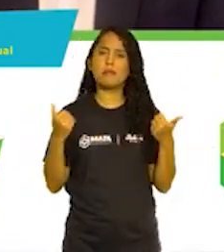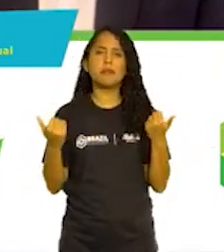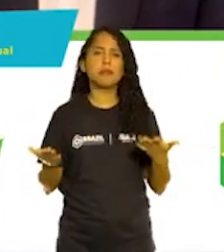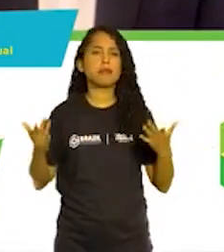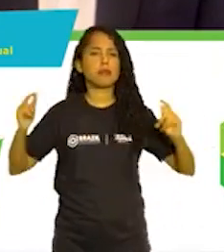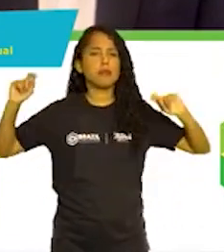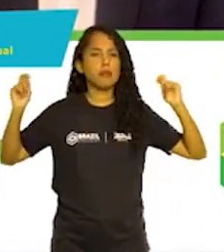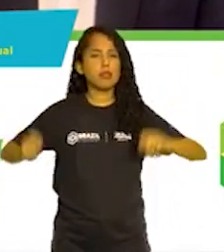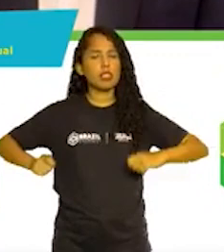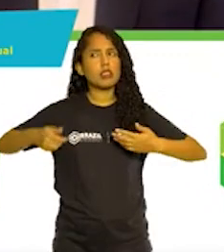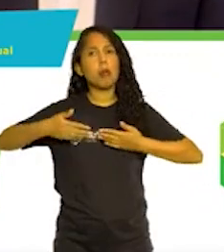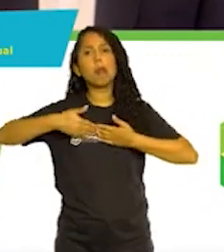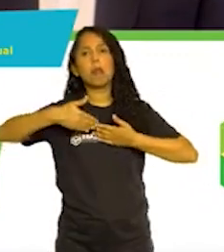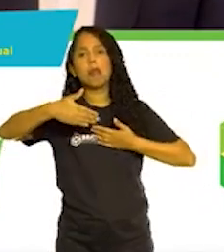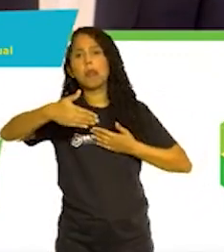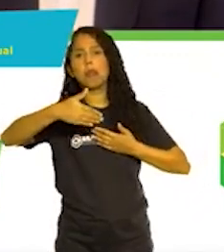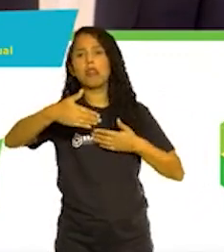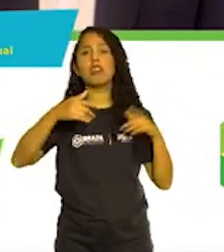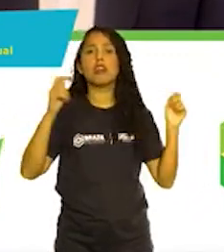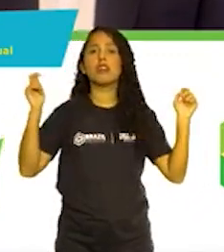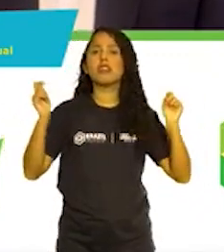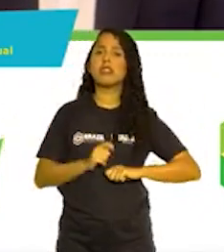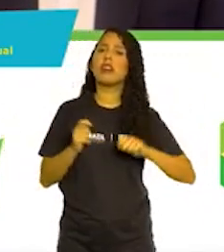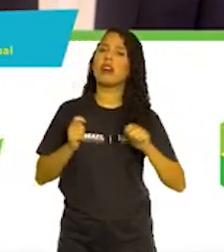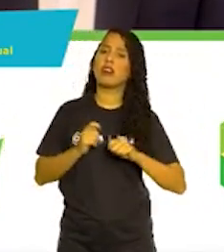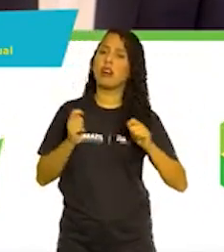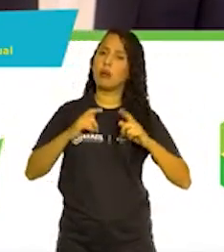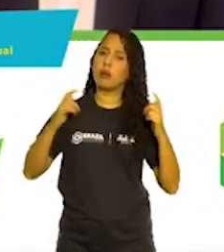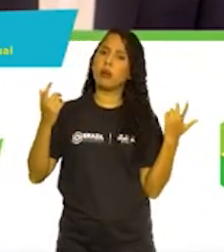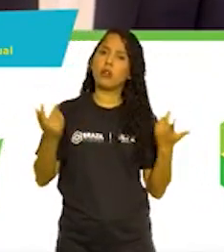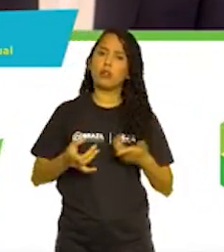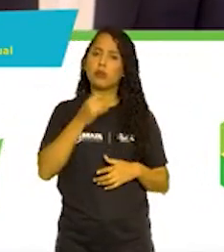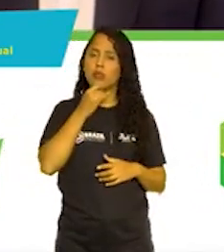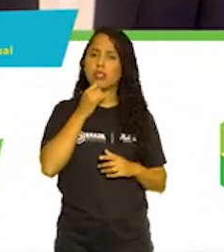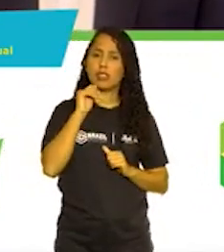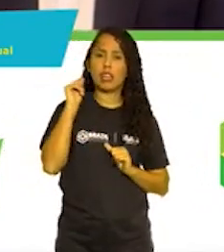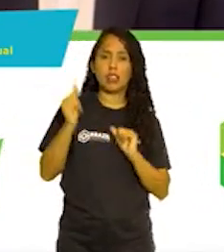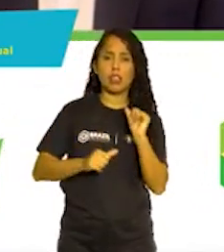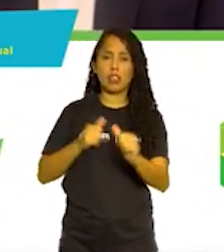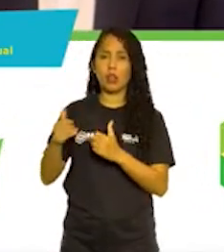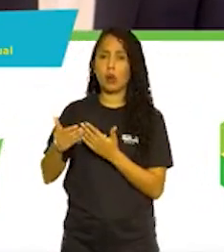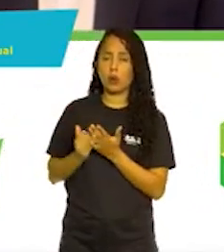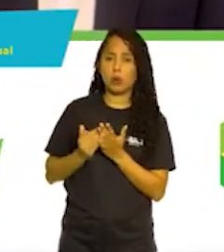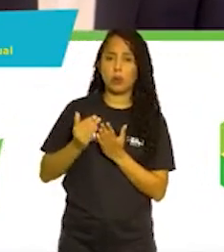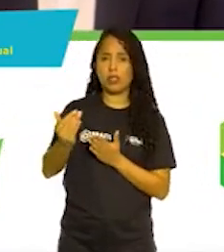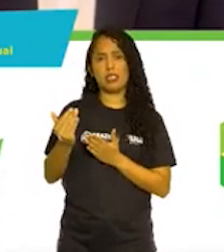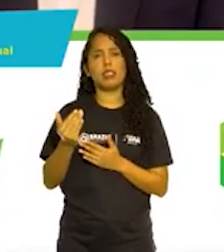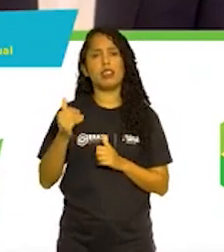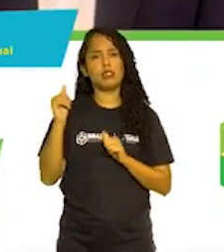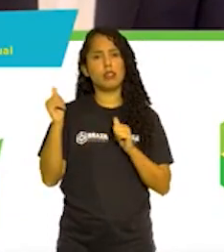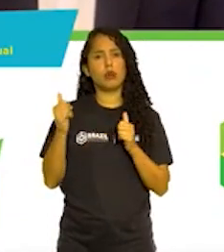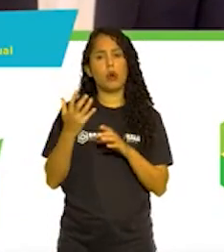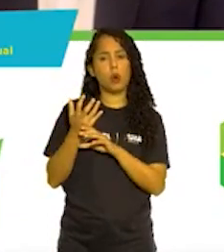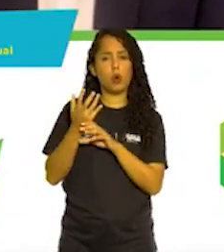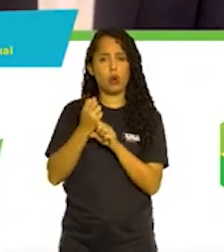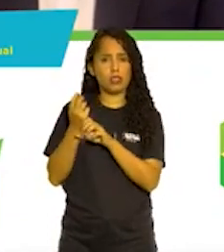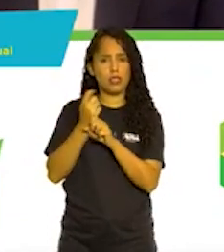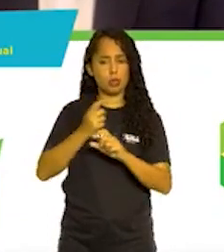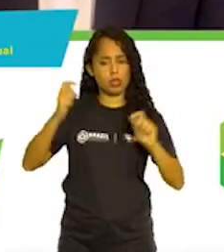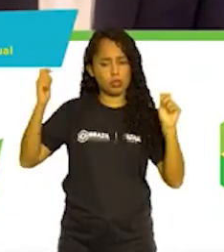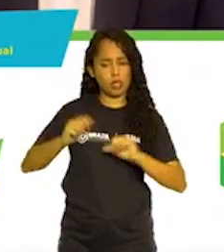dia a possibilidade de ou recomeçar a forma de fazer o orçamento e ter uma maneira